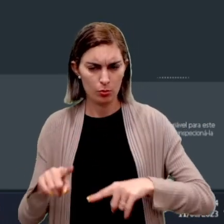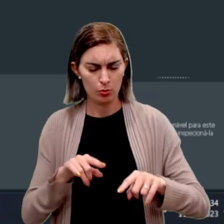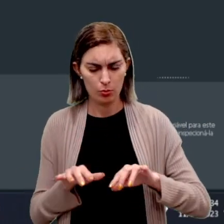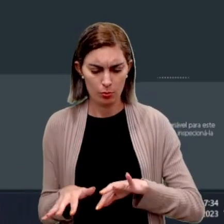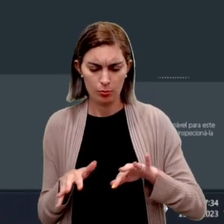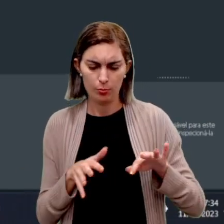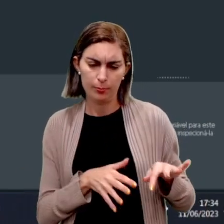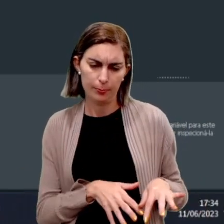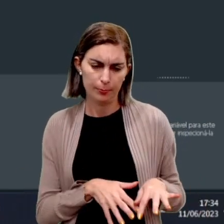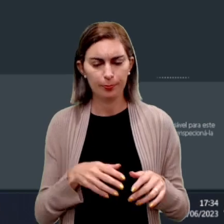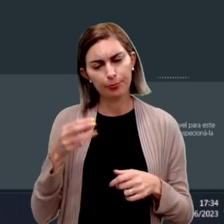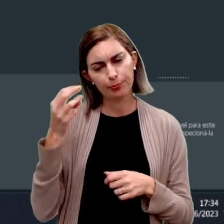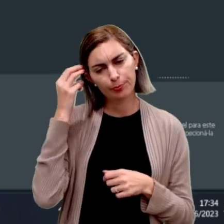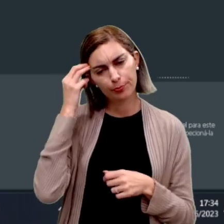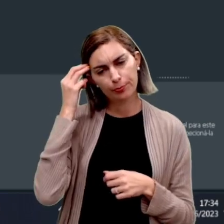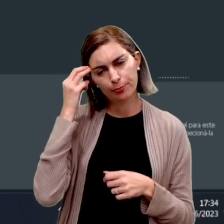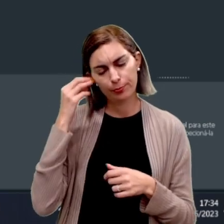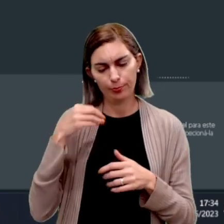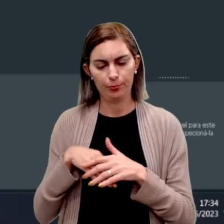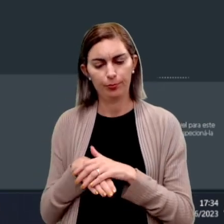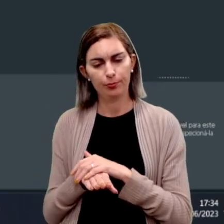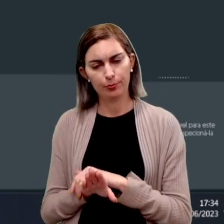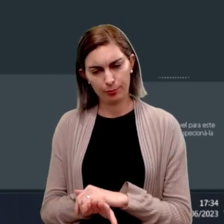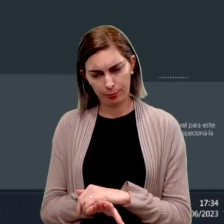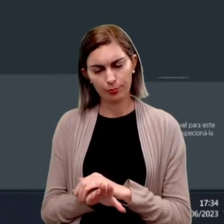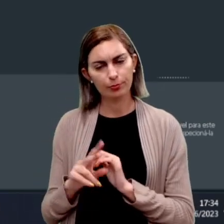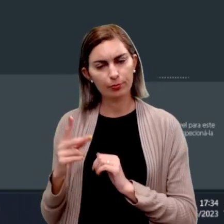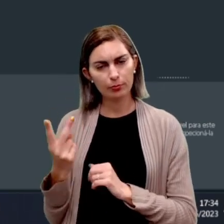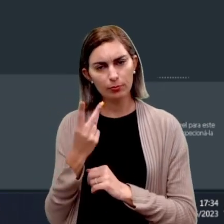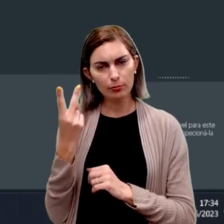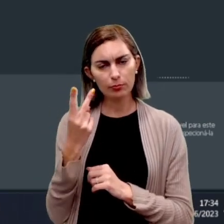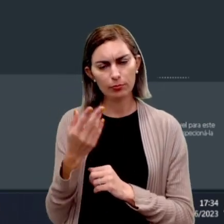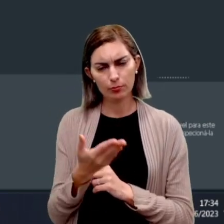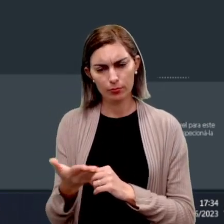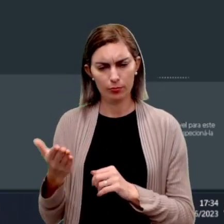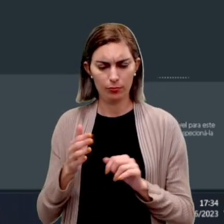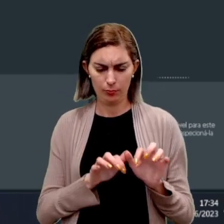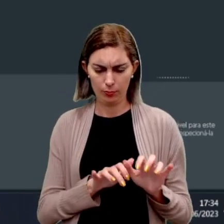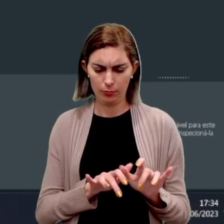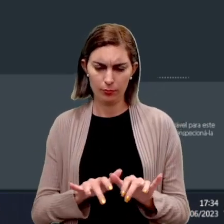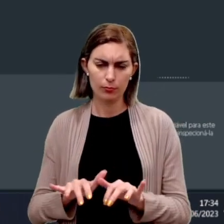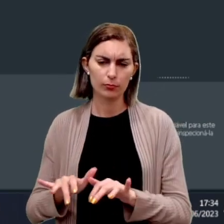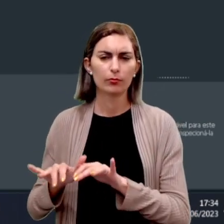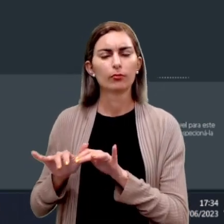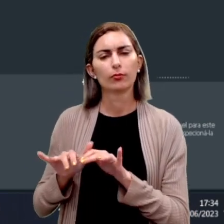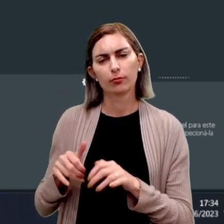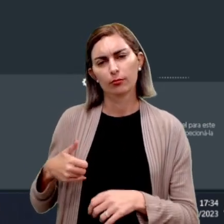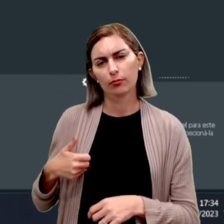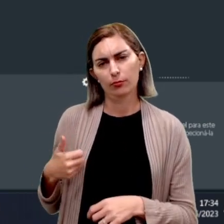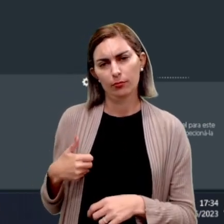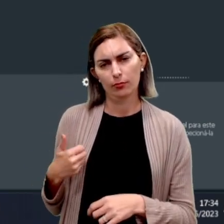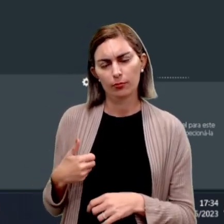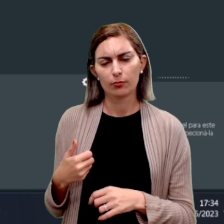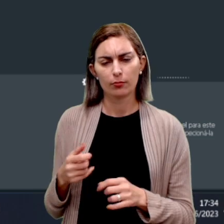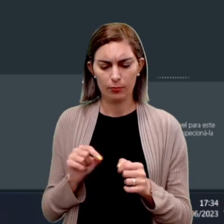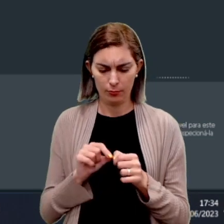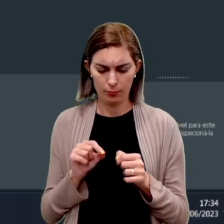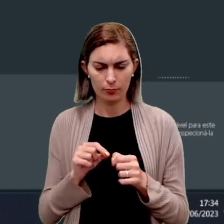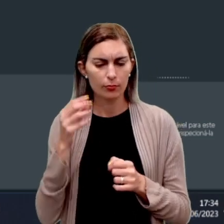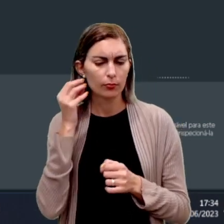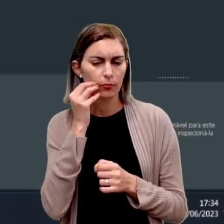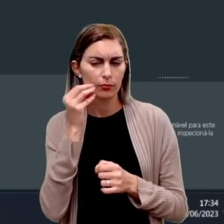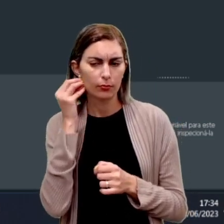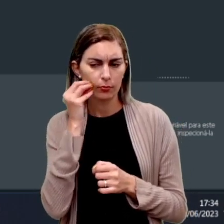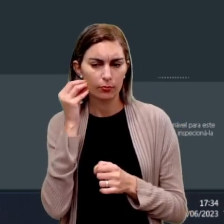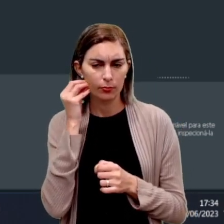lá um espaço na memória e armazena o valor que você digitou na variável idade. Faz o teste,